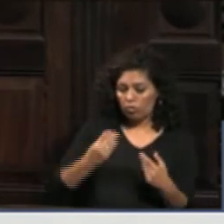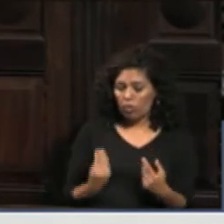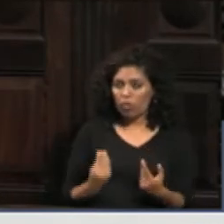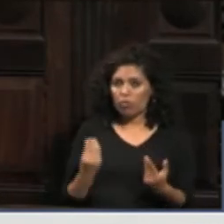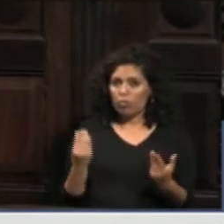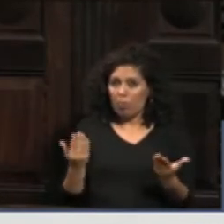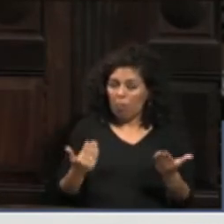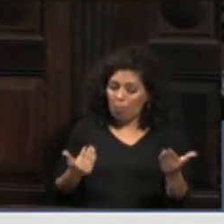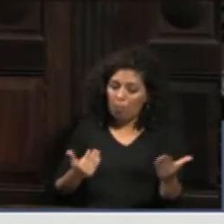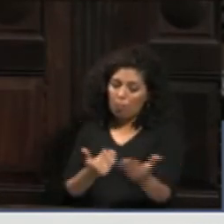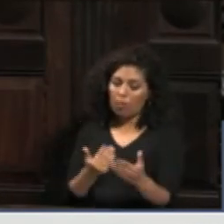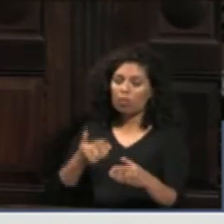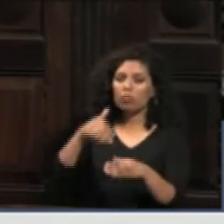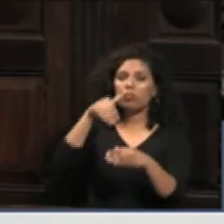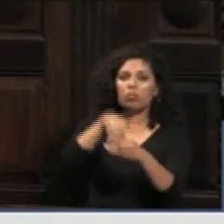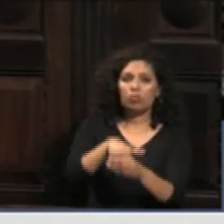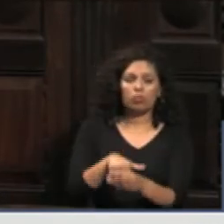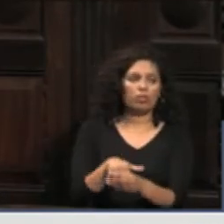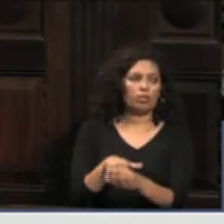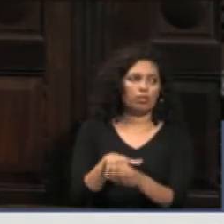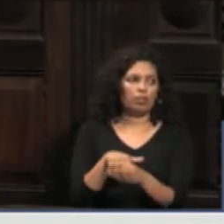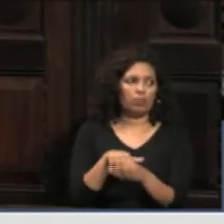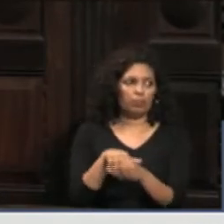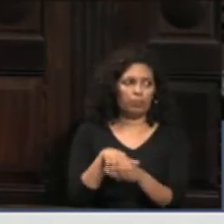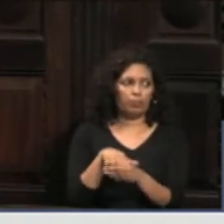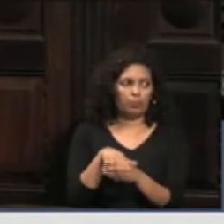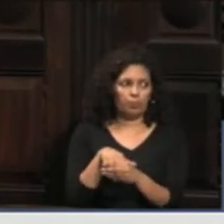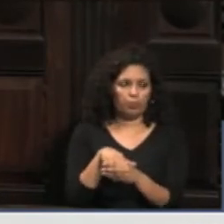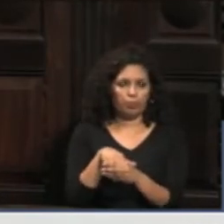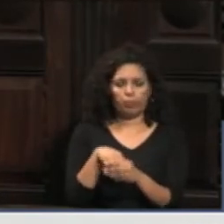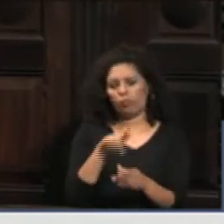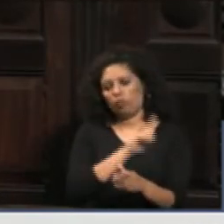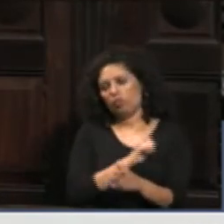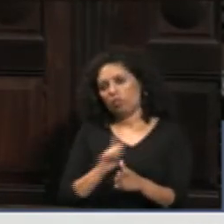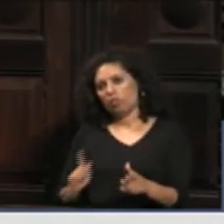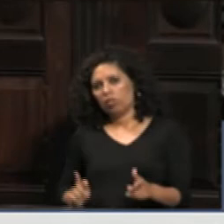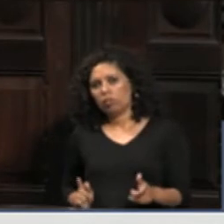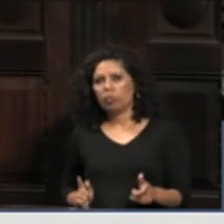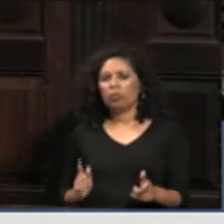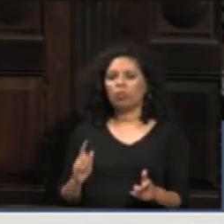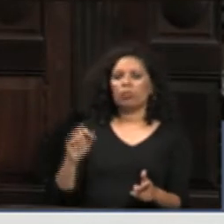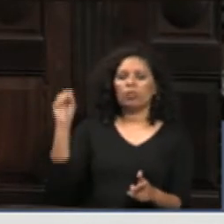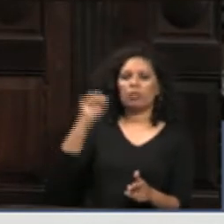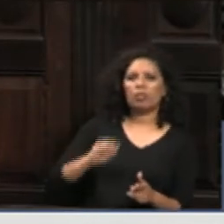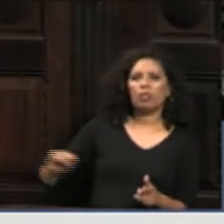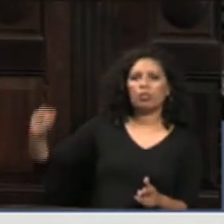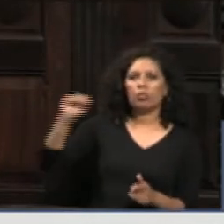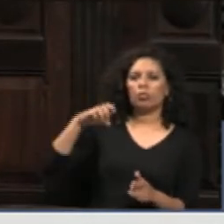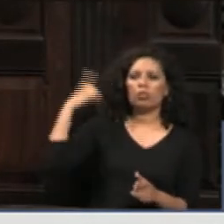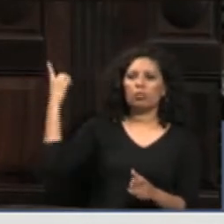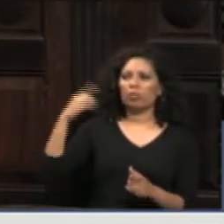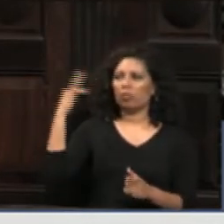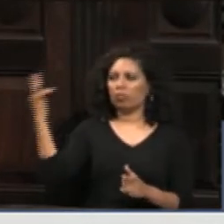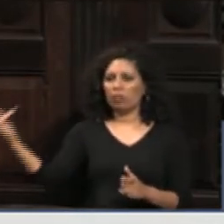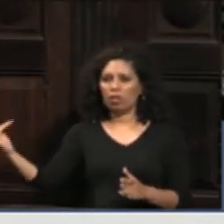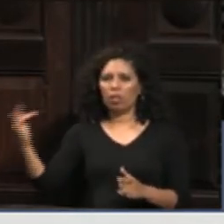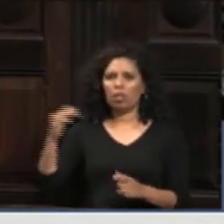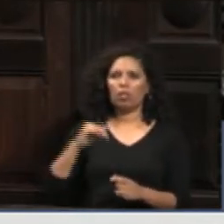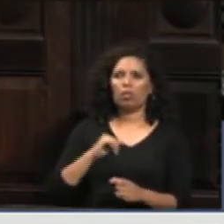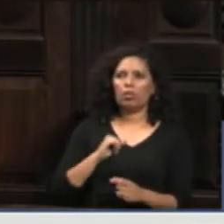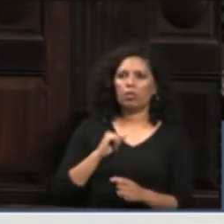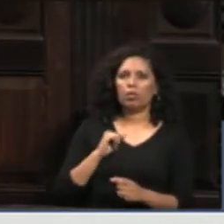eleitoral em relação a governador, em relação a senador, em relação a deputado federal,